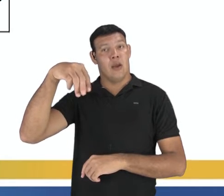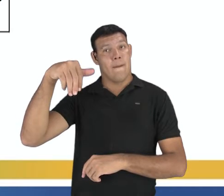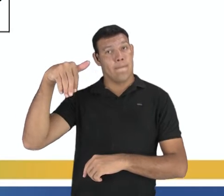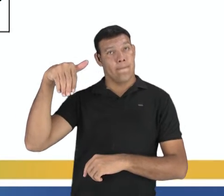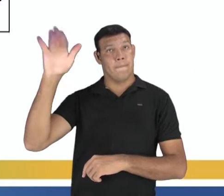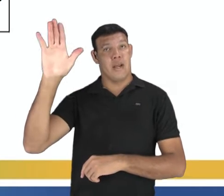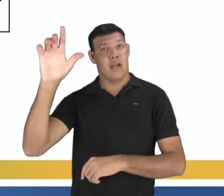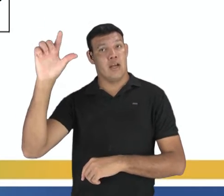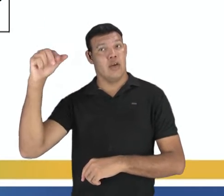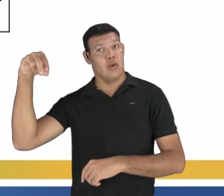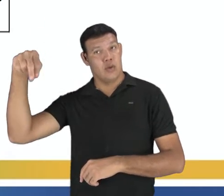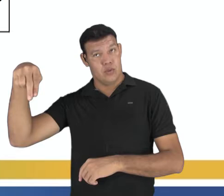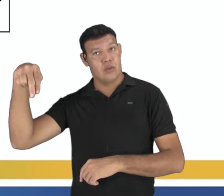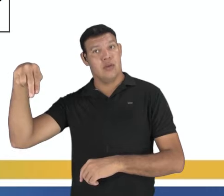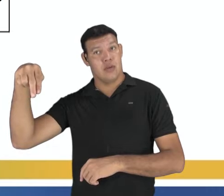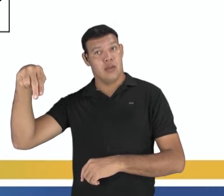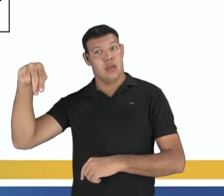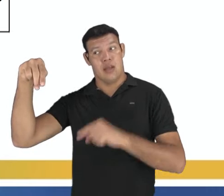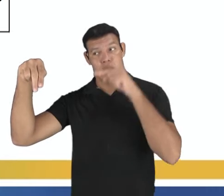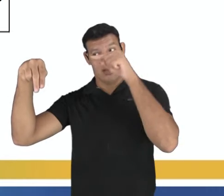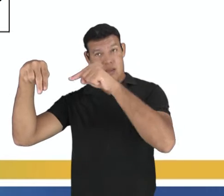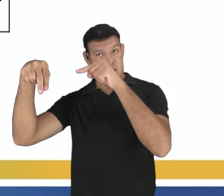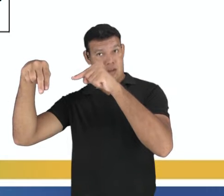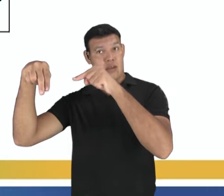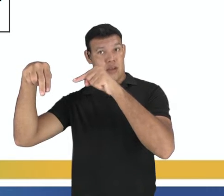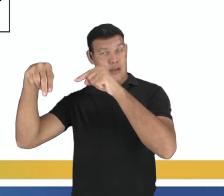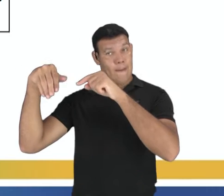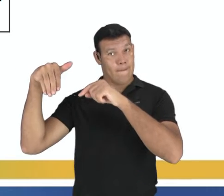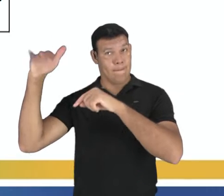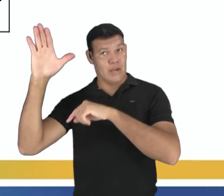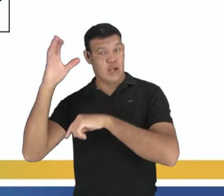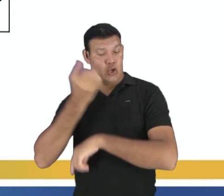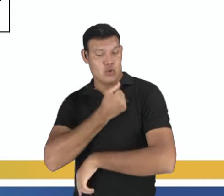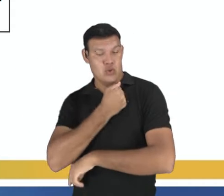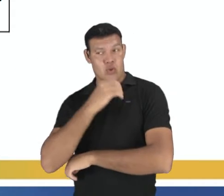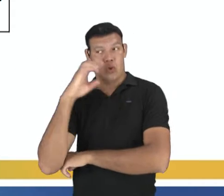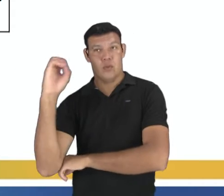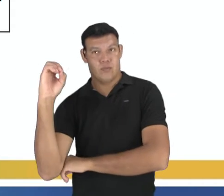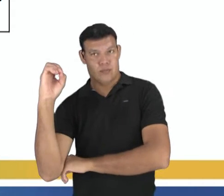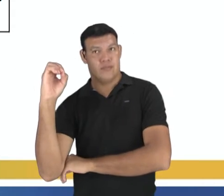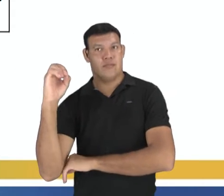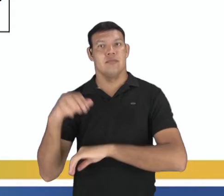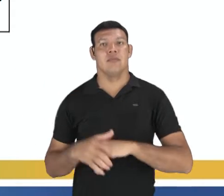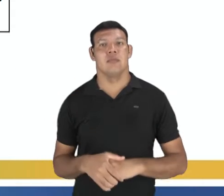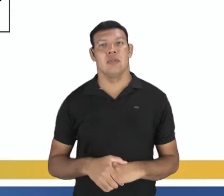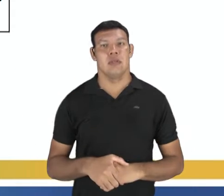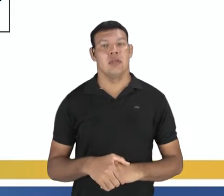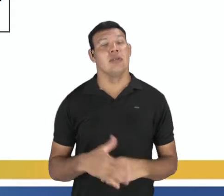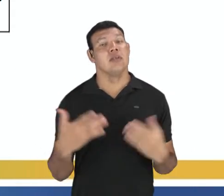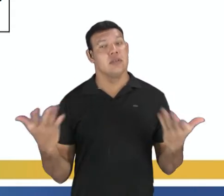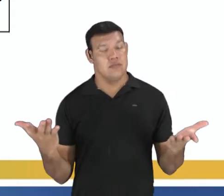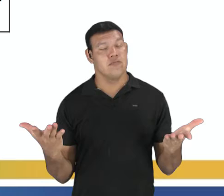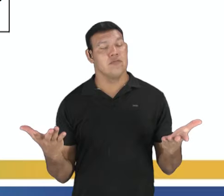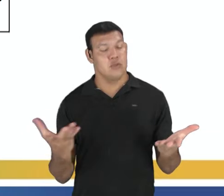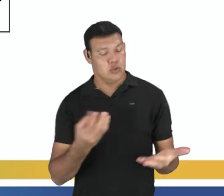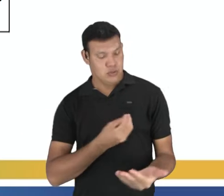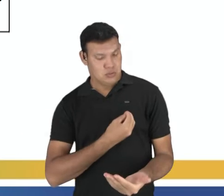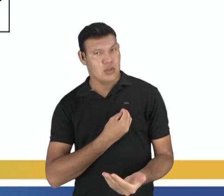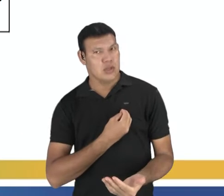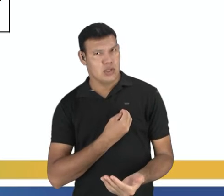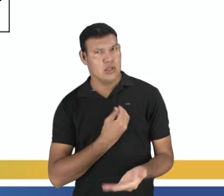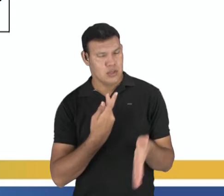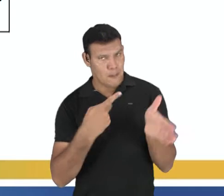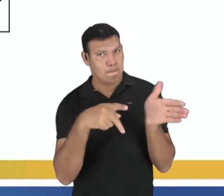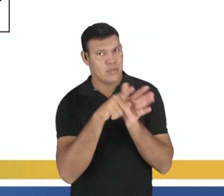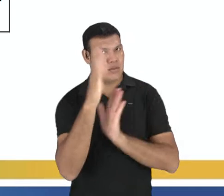é maior que o n e esse n, por sua vez, é maior que zero. E aí, para satisfazer as condições